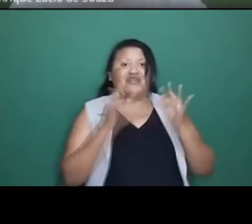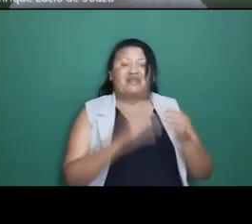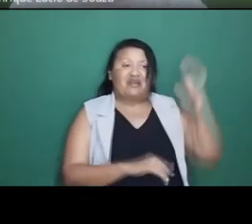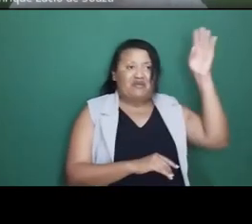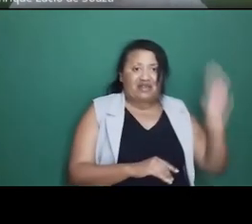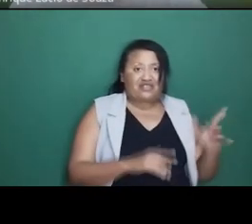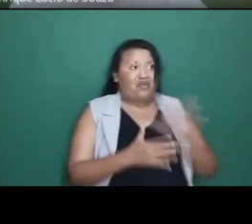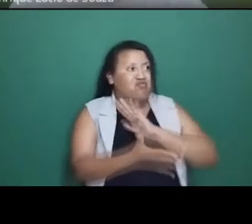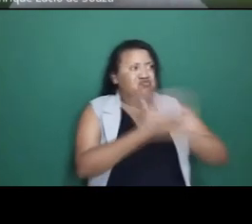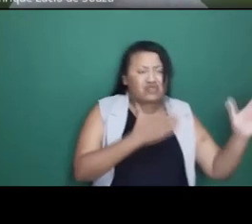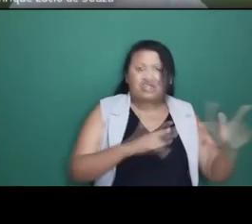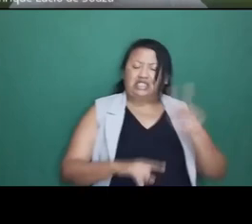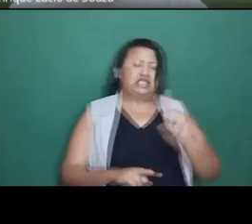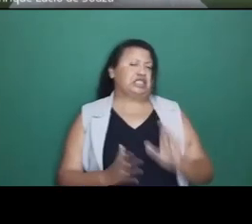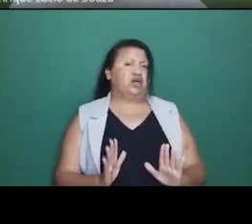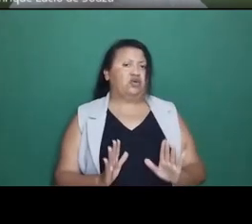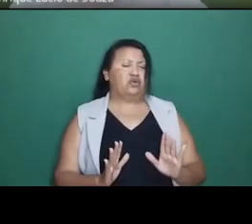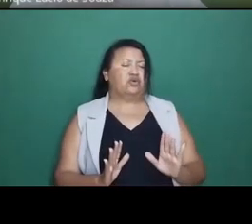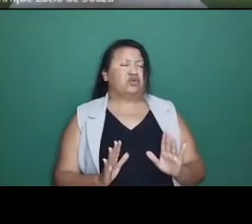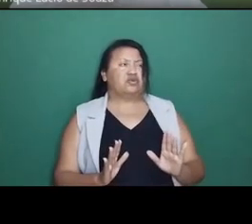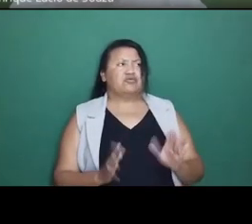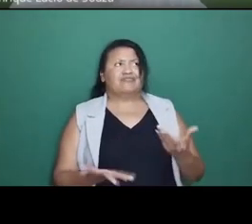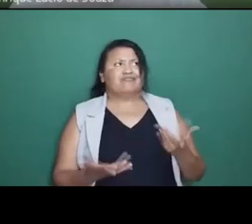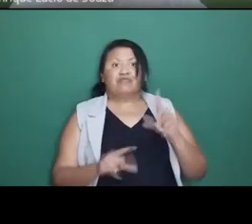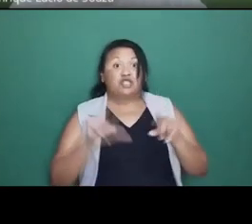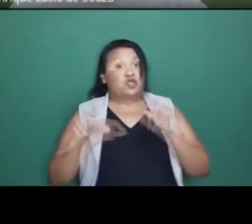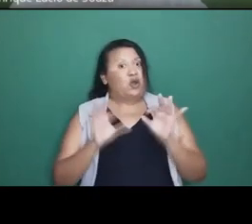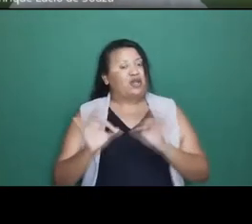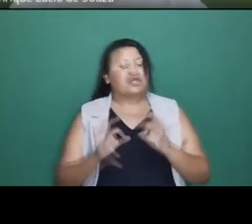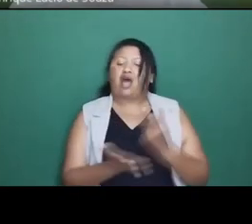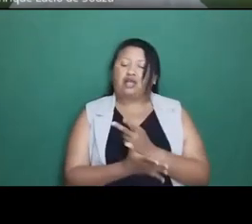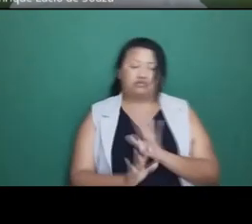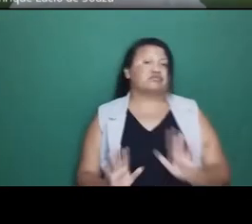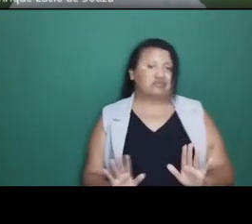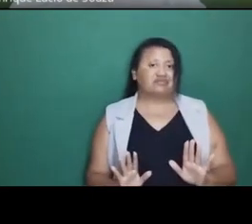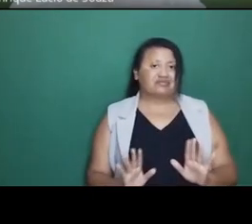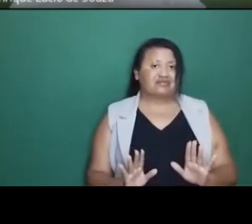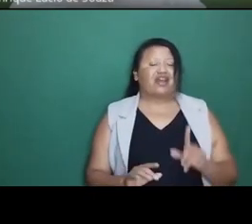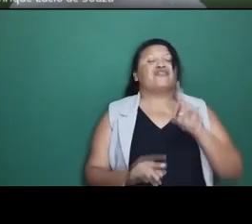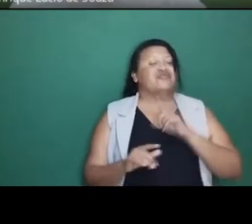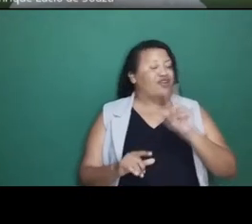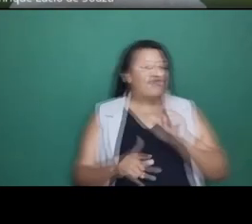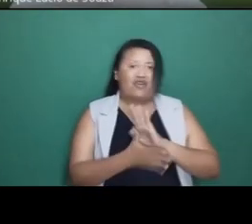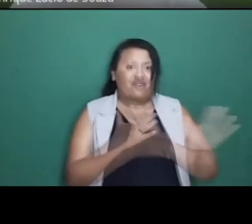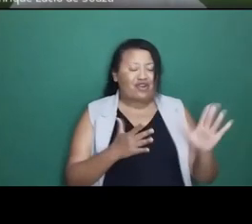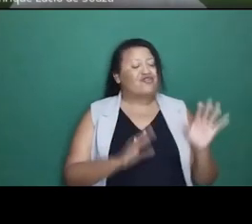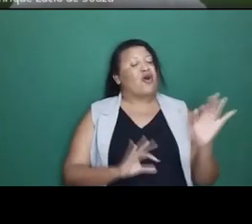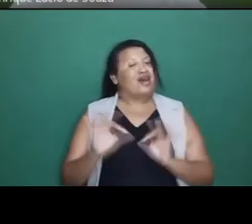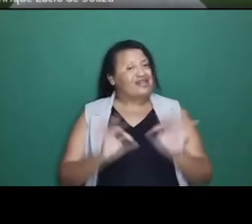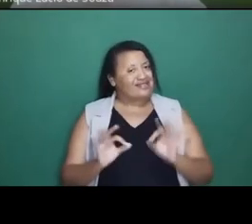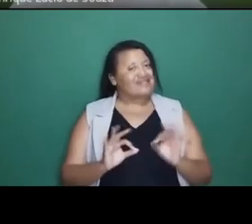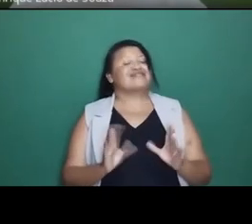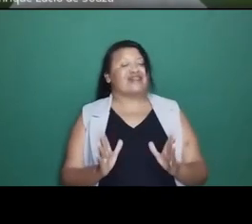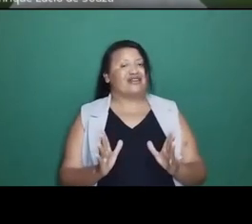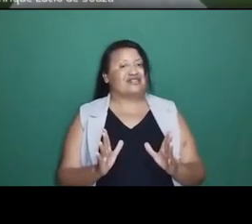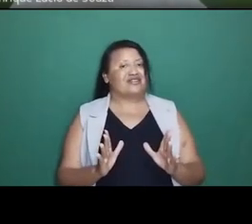fuga e não uma decisão planejada errado não foi uma fuga foi uma decisão planejada Como diz